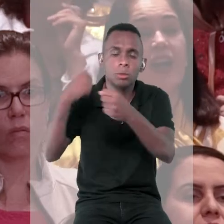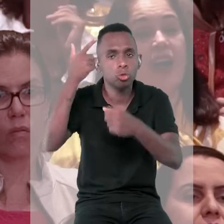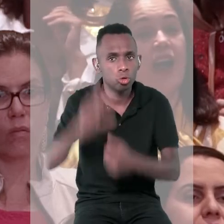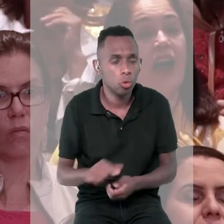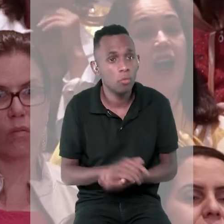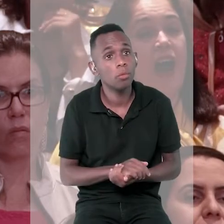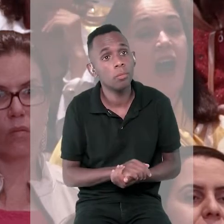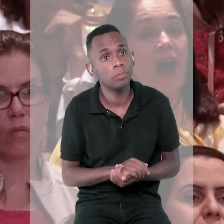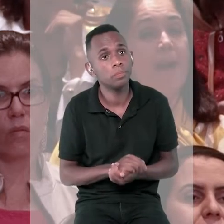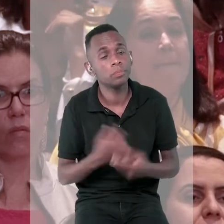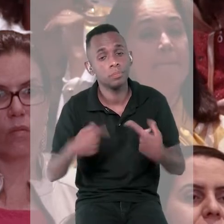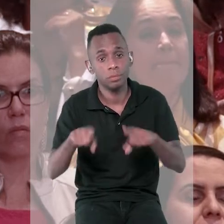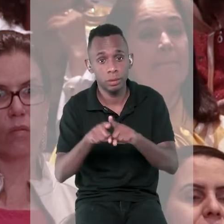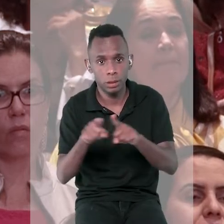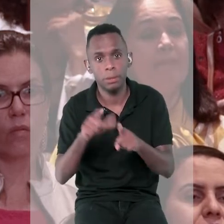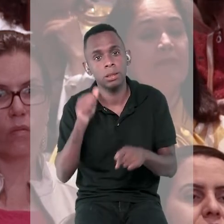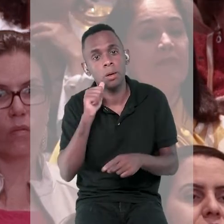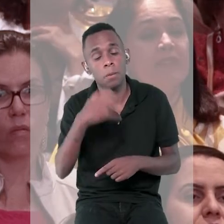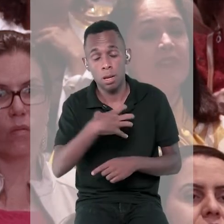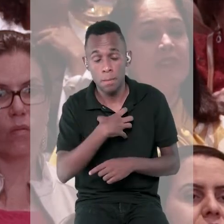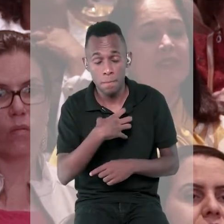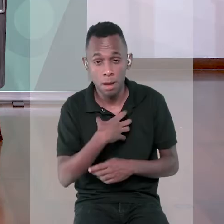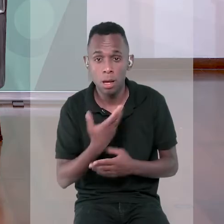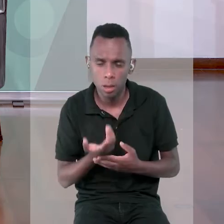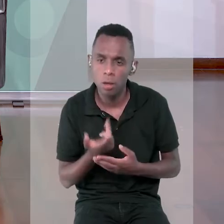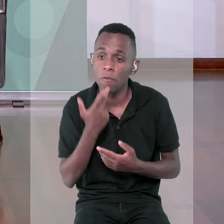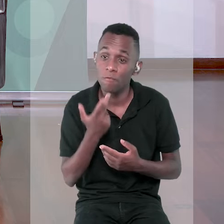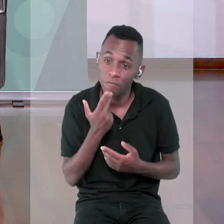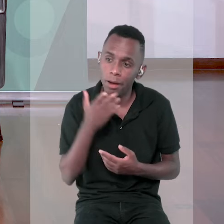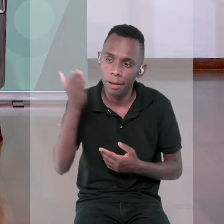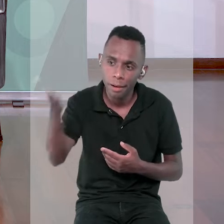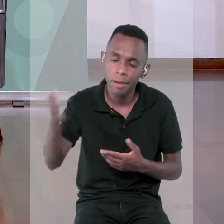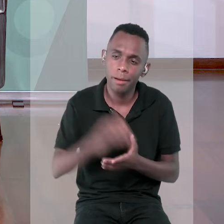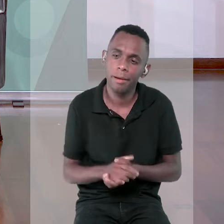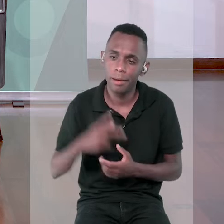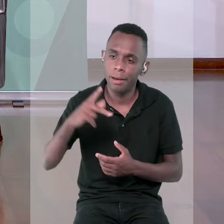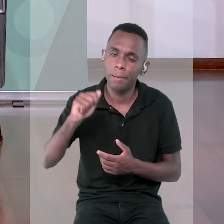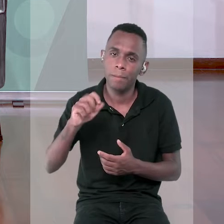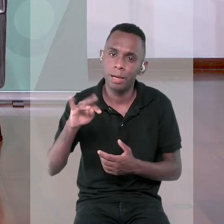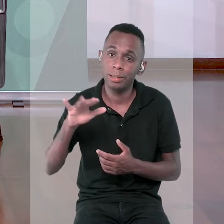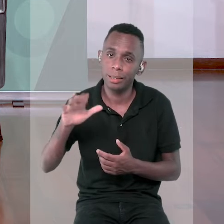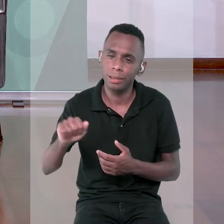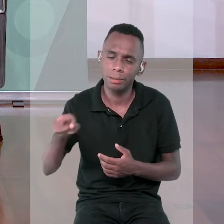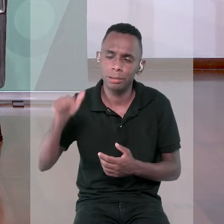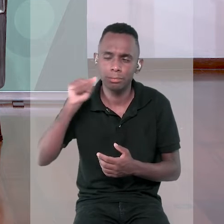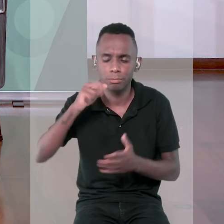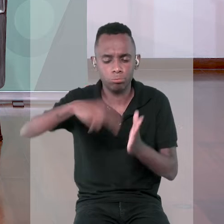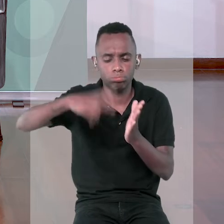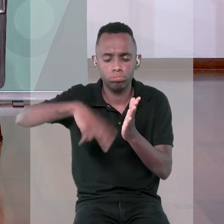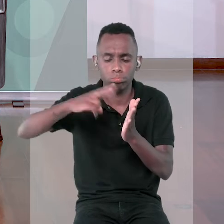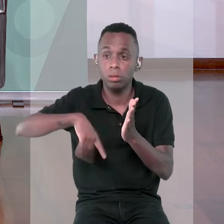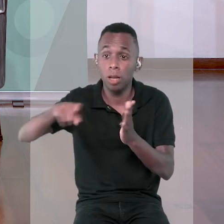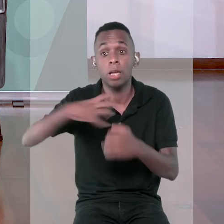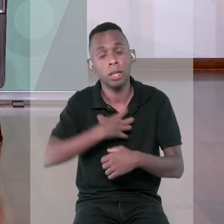vez. Inclusive, tenho aqui uma baiana que eu falei para ela, Patrícia Oliveira, uma querida leitora, que é lá